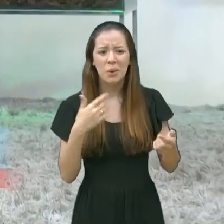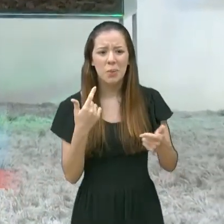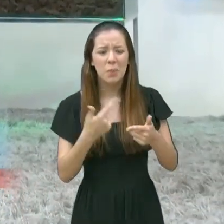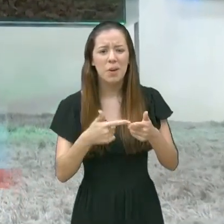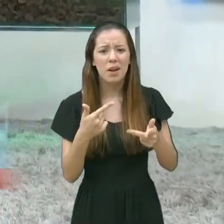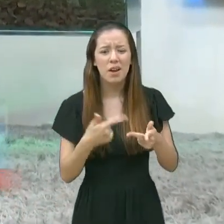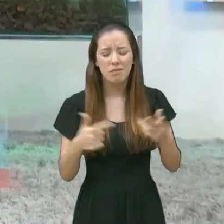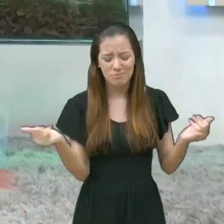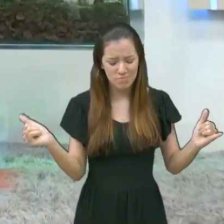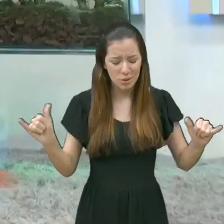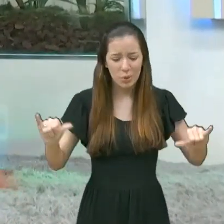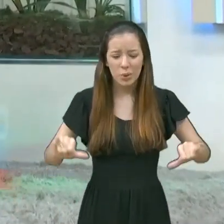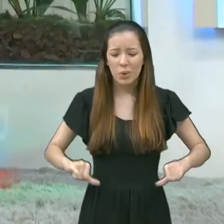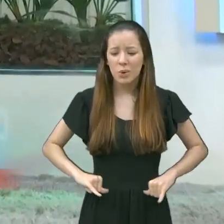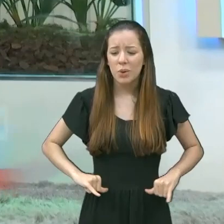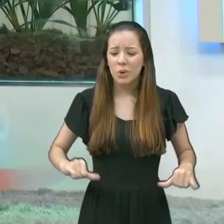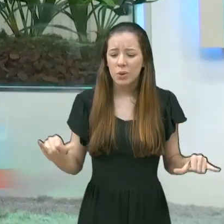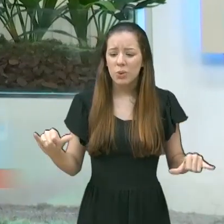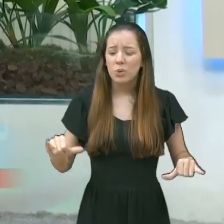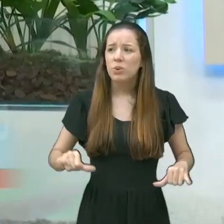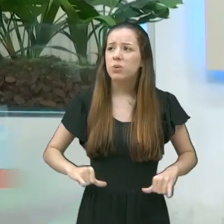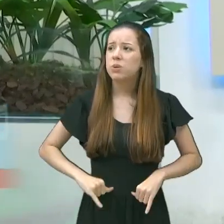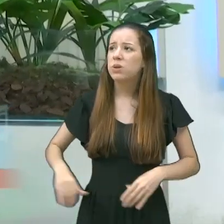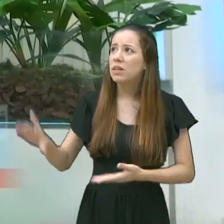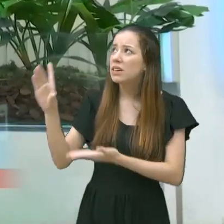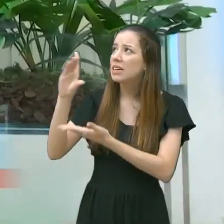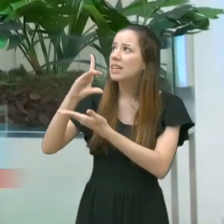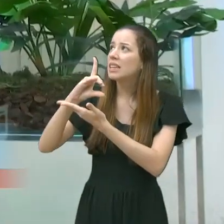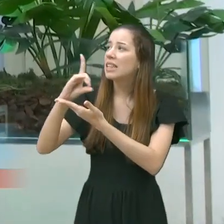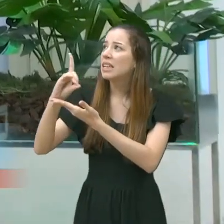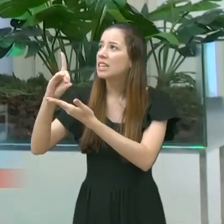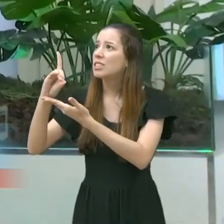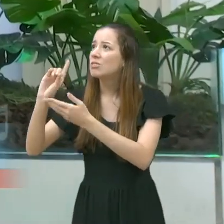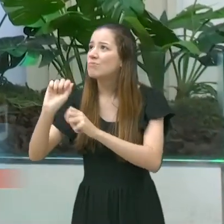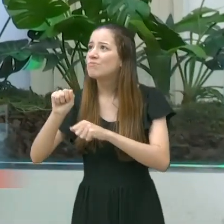atrás vem faraó, Deus vai te